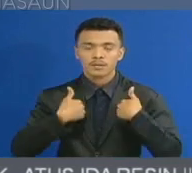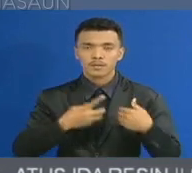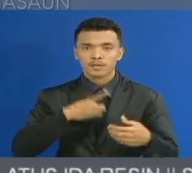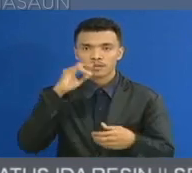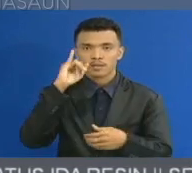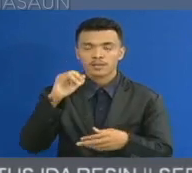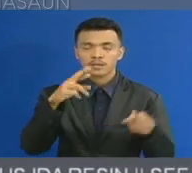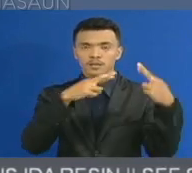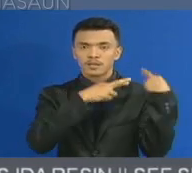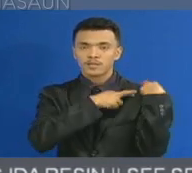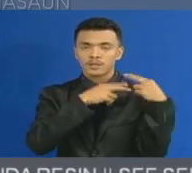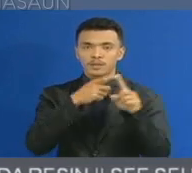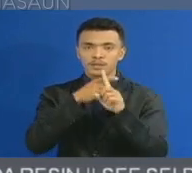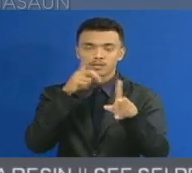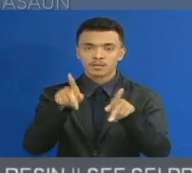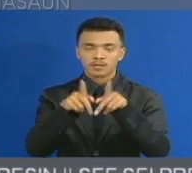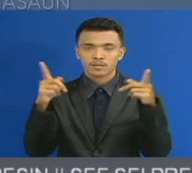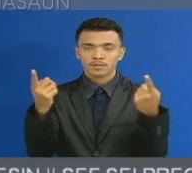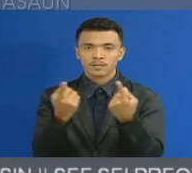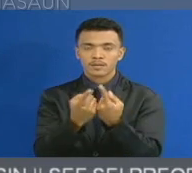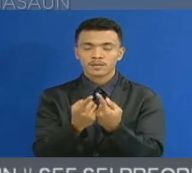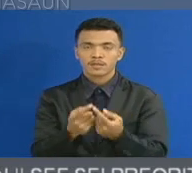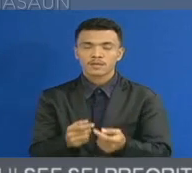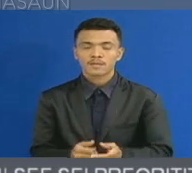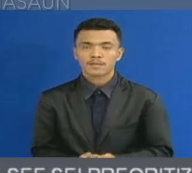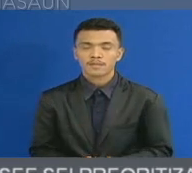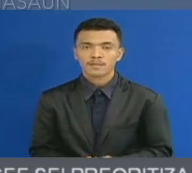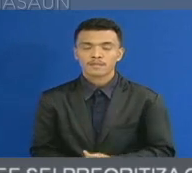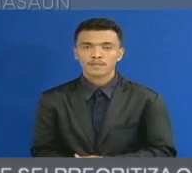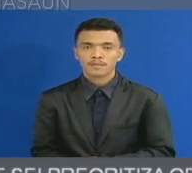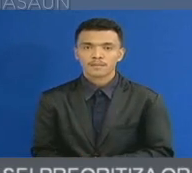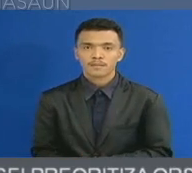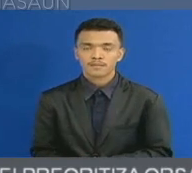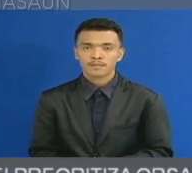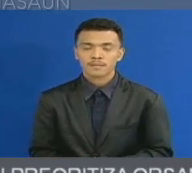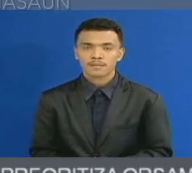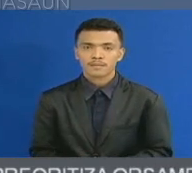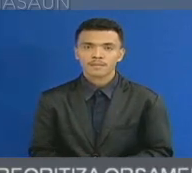Dili. Responsabiliza a companhia Malsam Unipessoal Limitada.